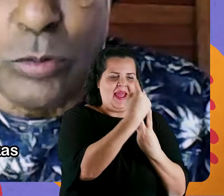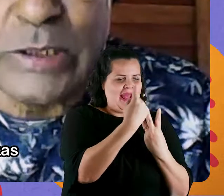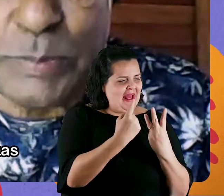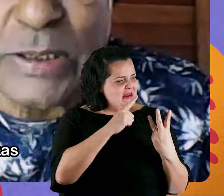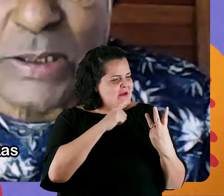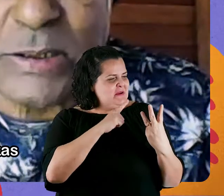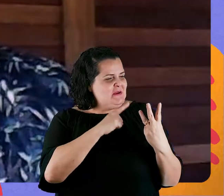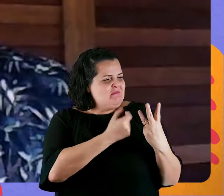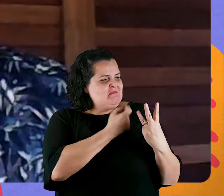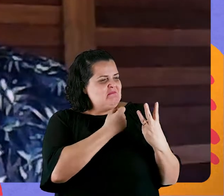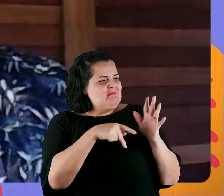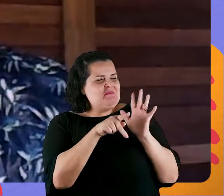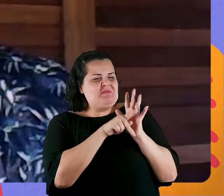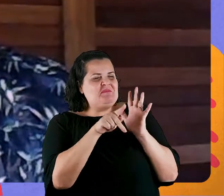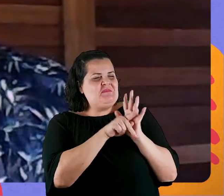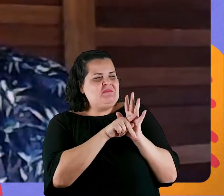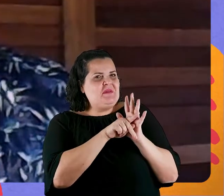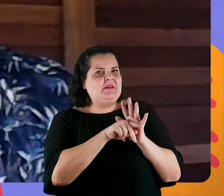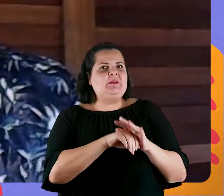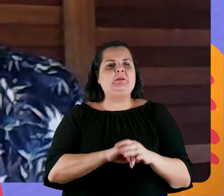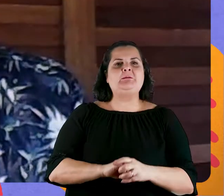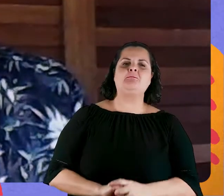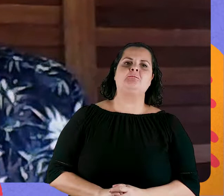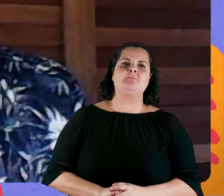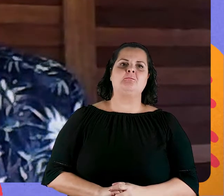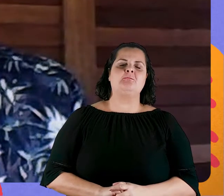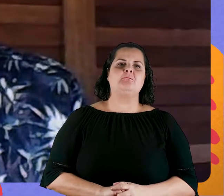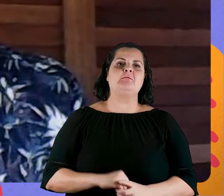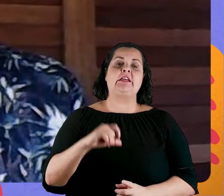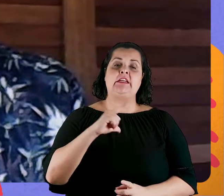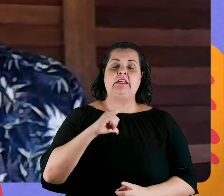casos algumas plantas são especialmente é